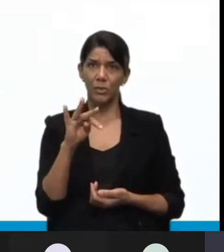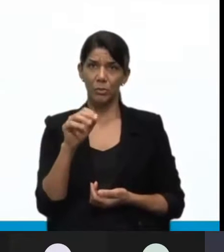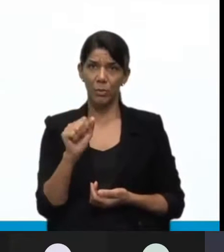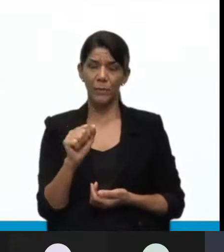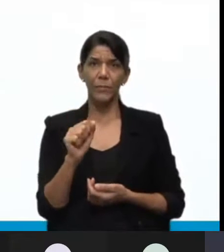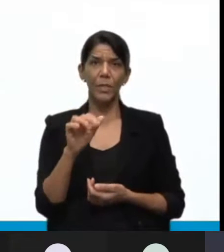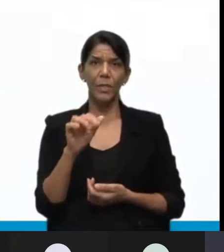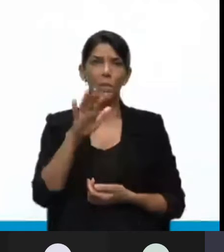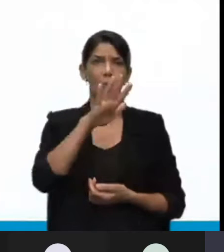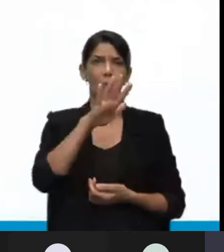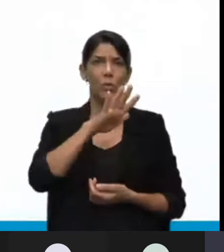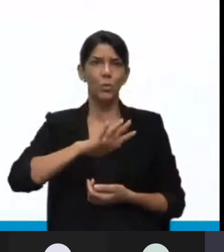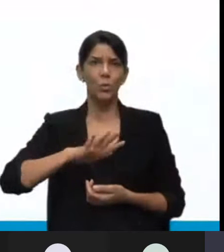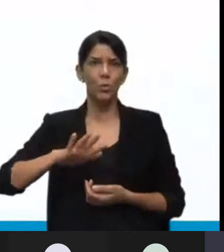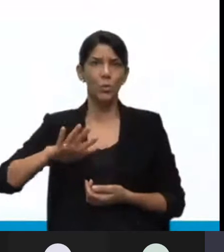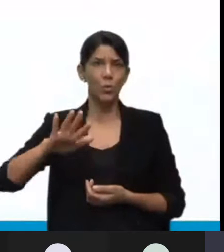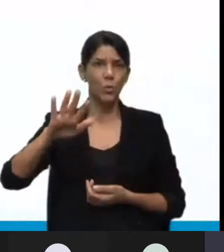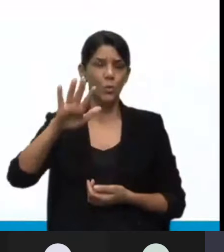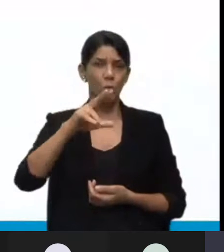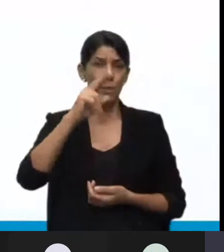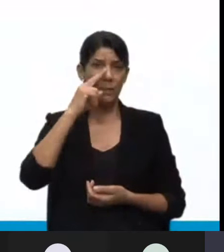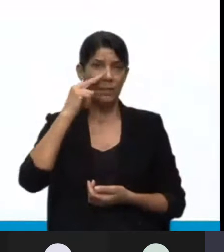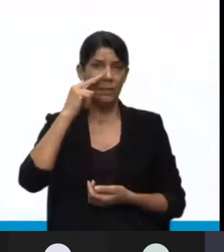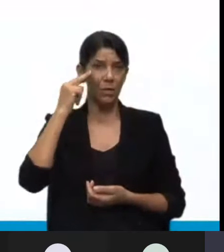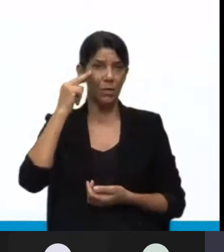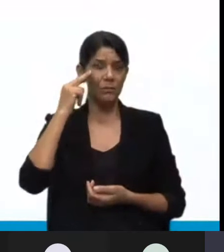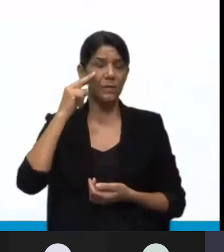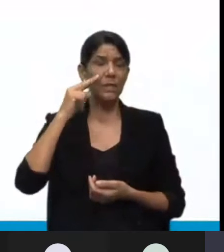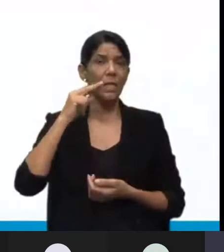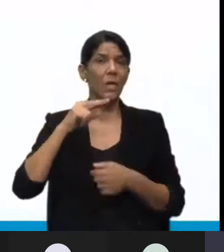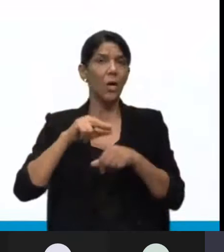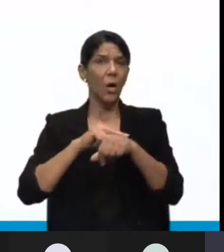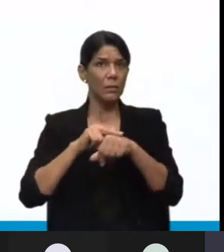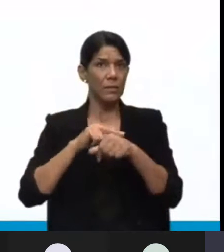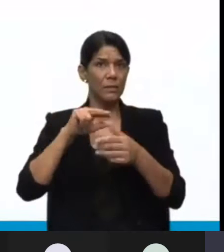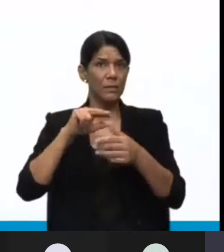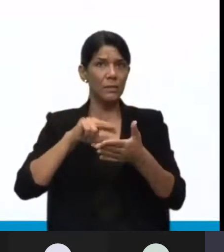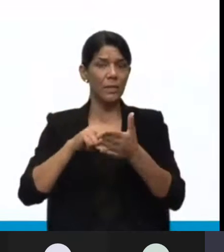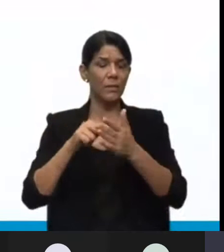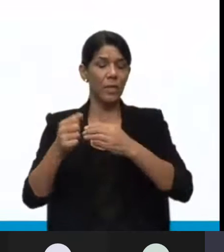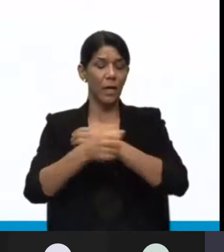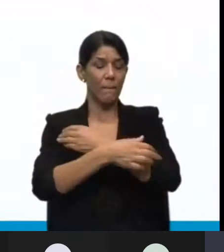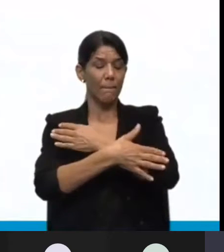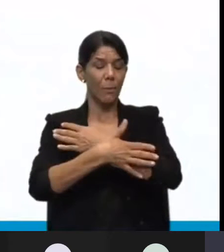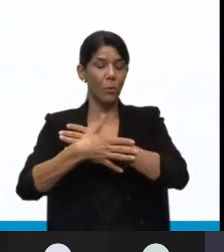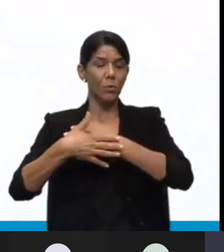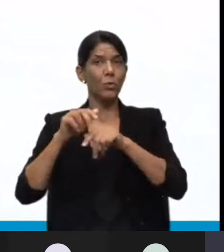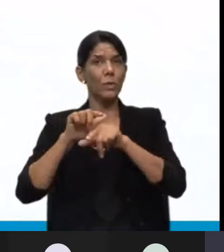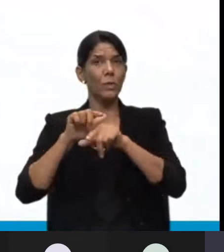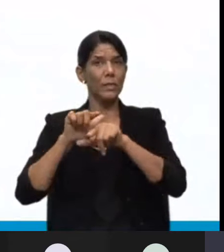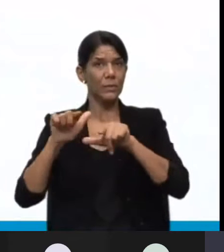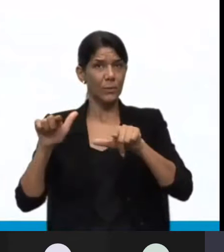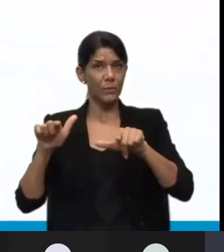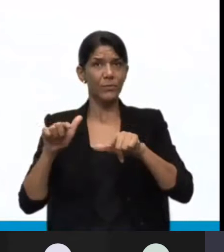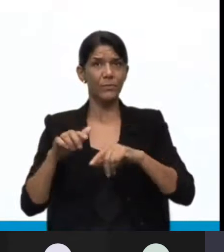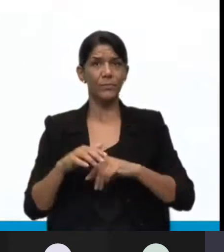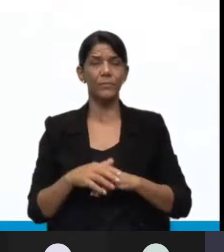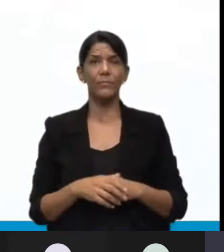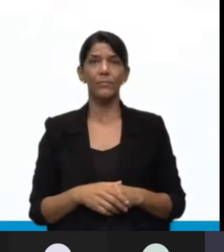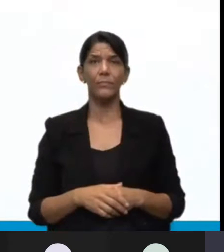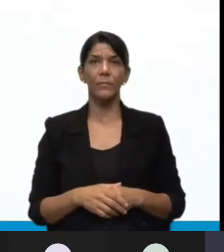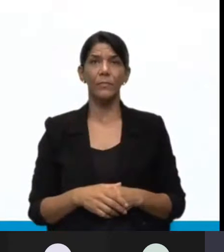íntima. Isso aqui é músculo liso, né? Então, aqui eu tenho a minha túnica média. Veja